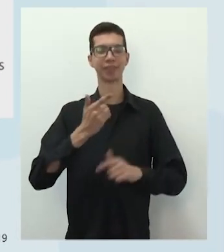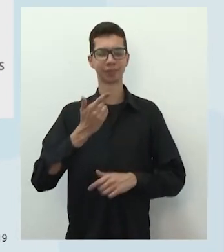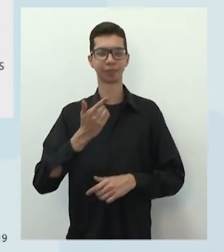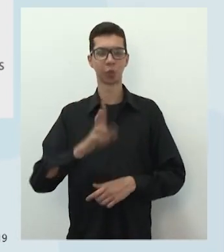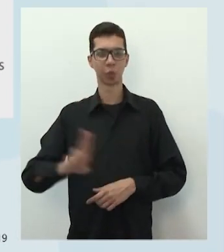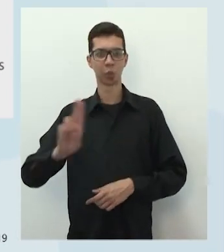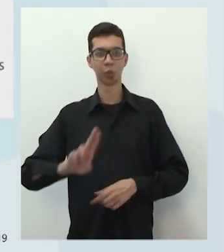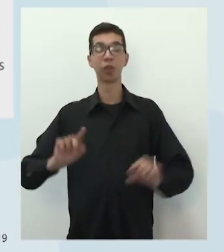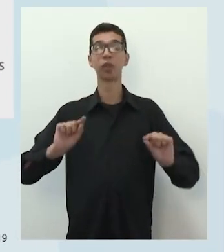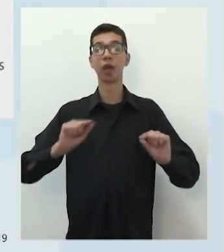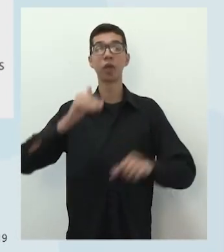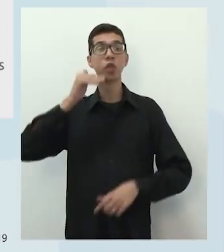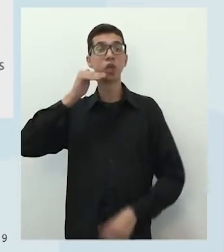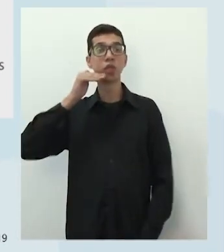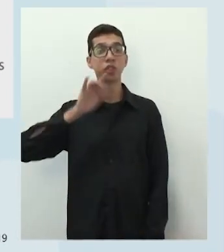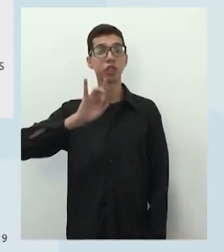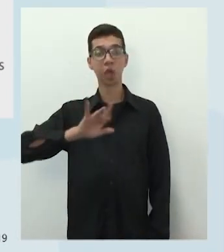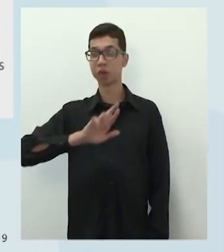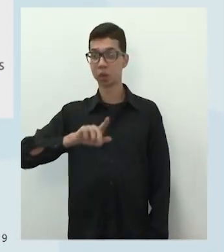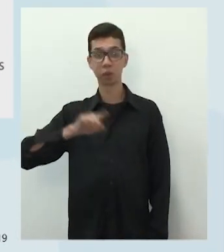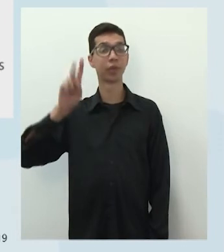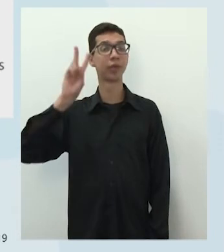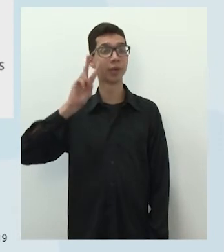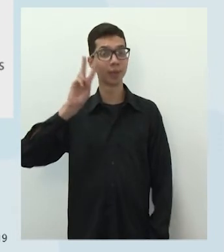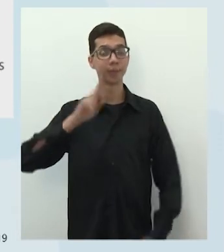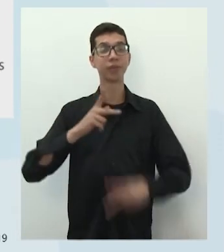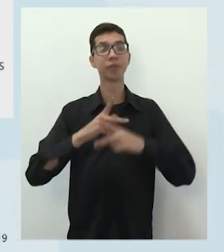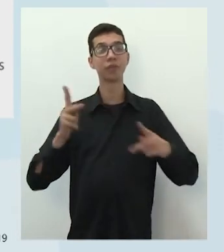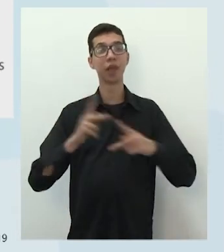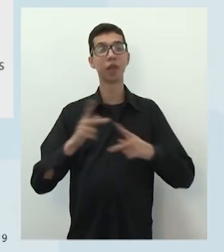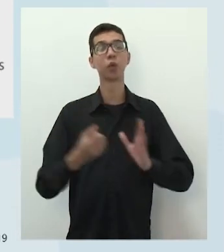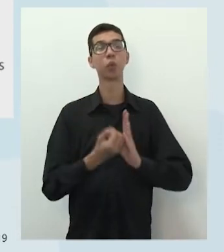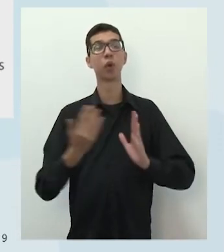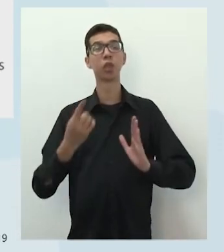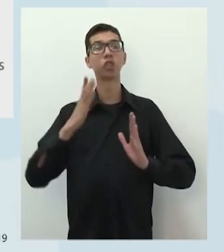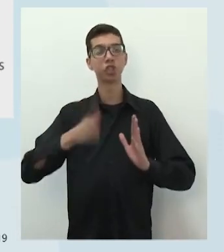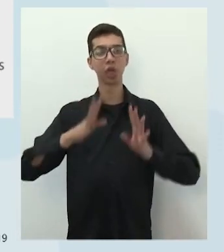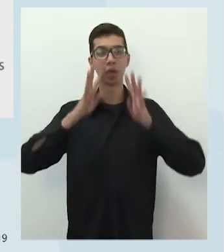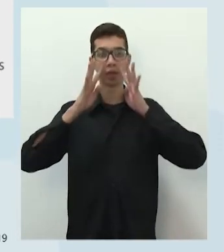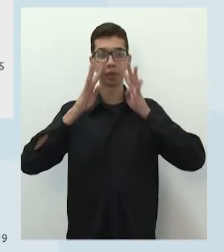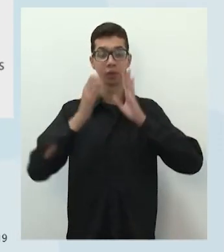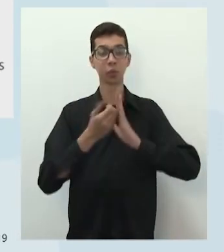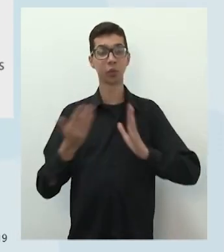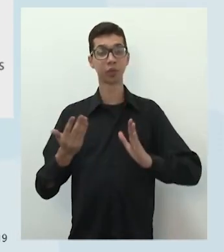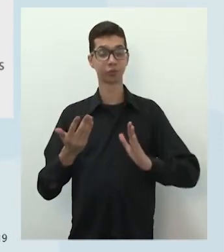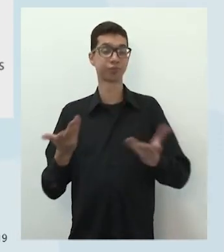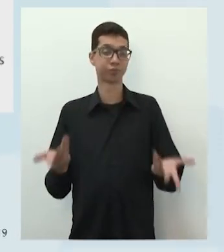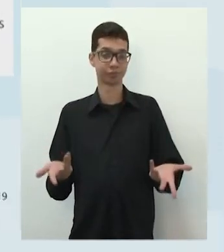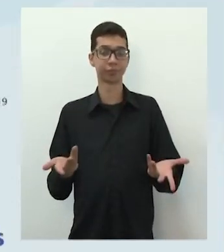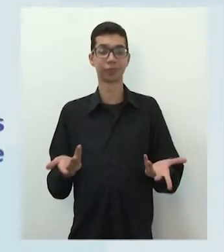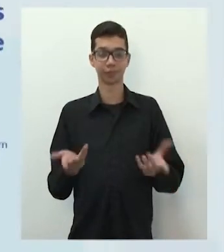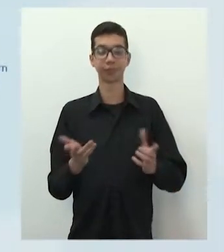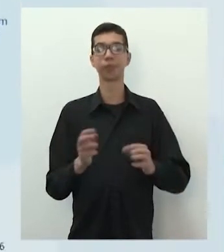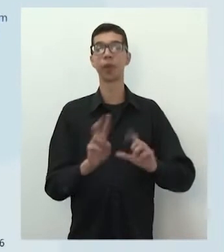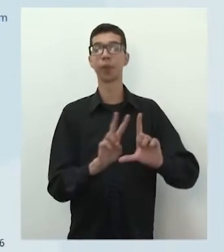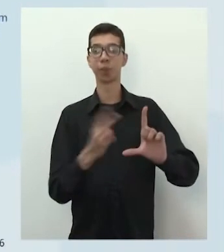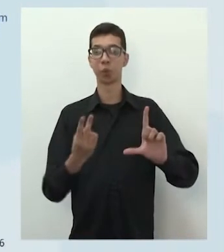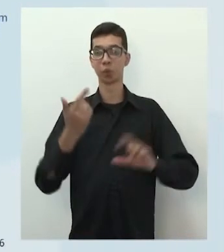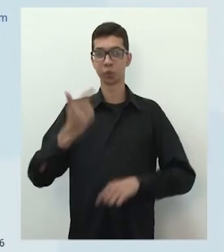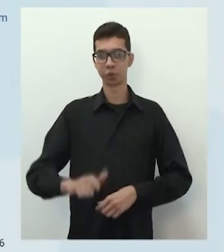3 anos para cá, nas 3 últimas publicações, veja, eu tenho mais acesso à internet para vídeo, para programa, para filme,